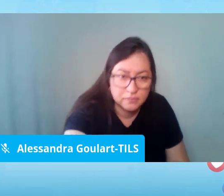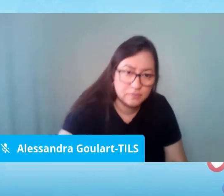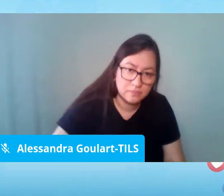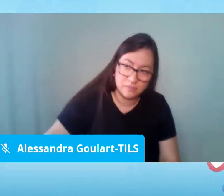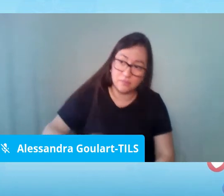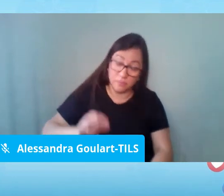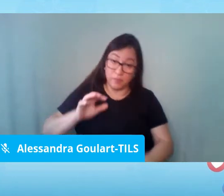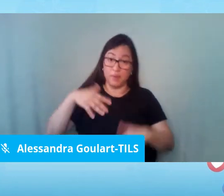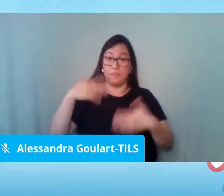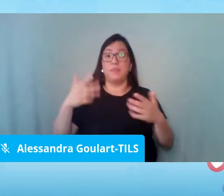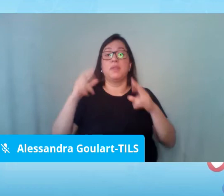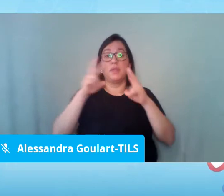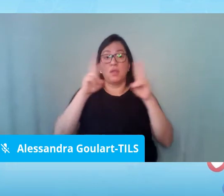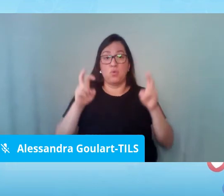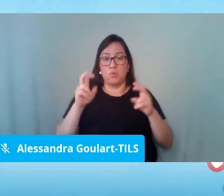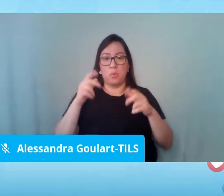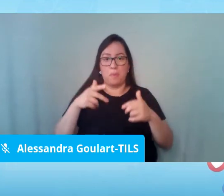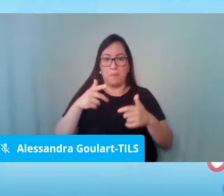mais escuro,